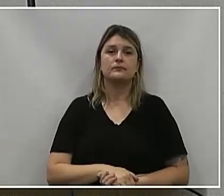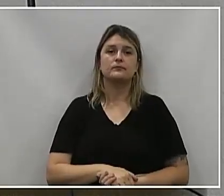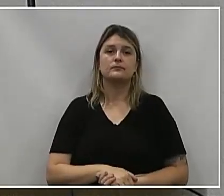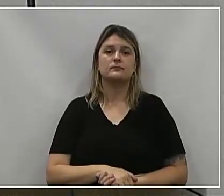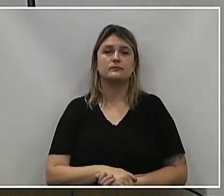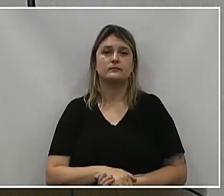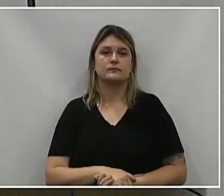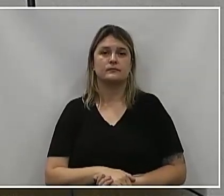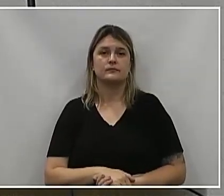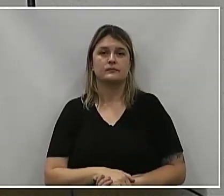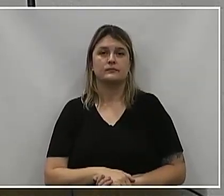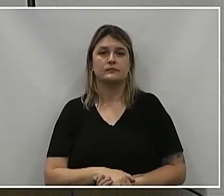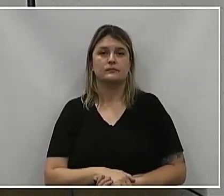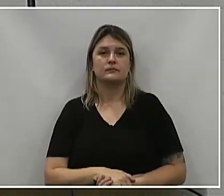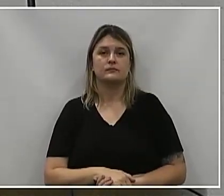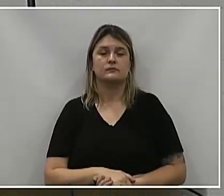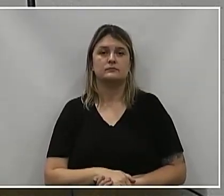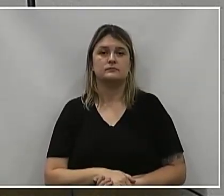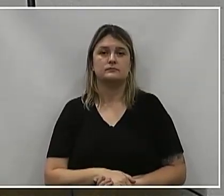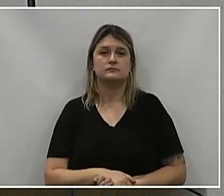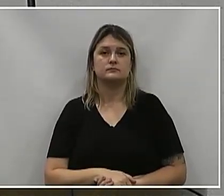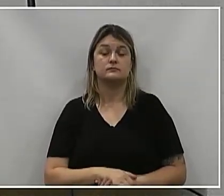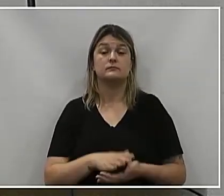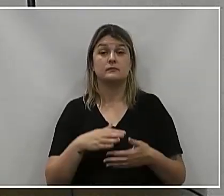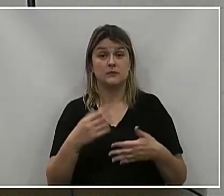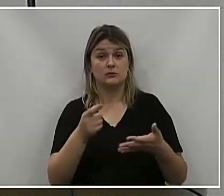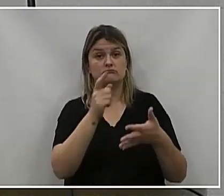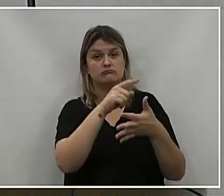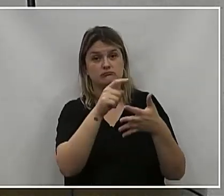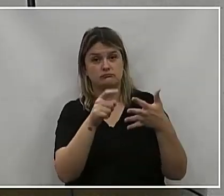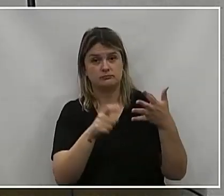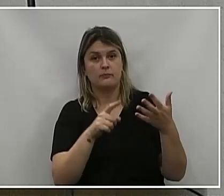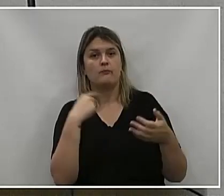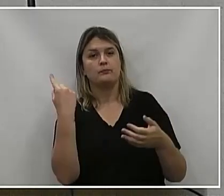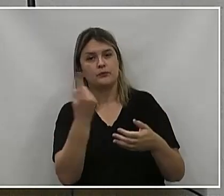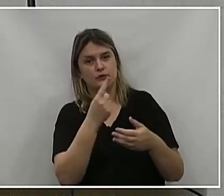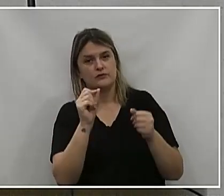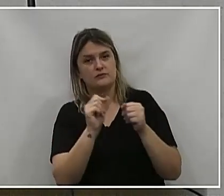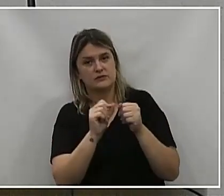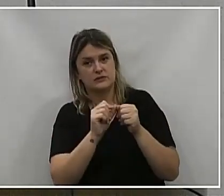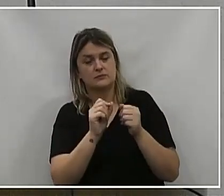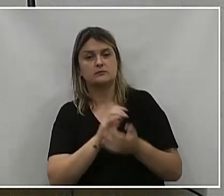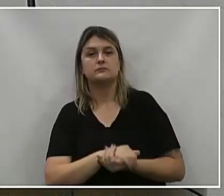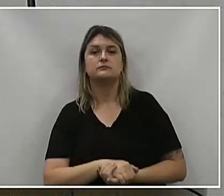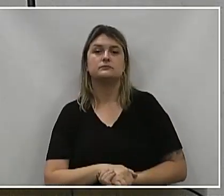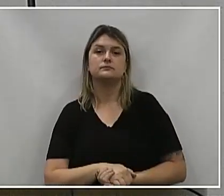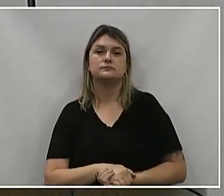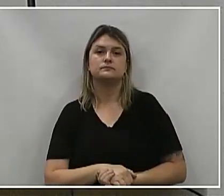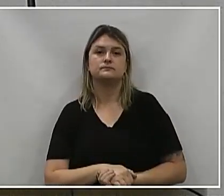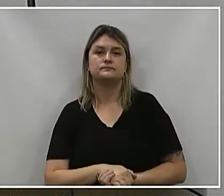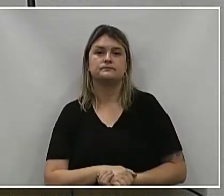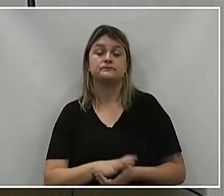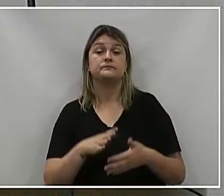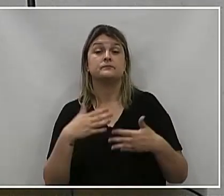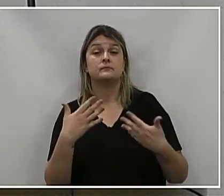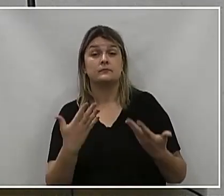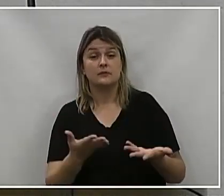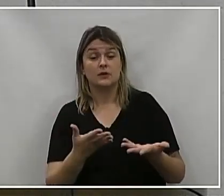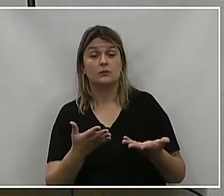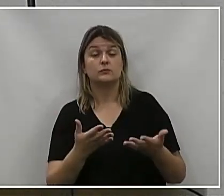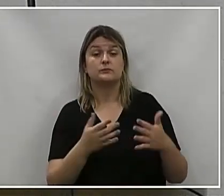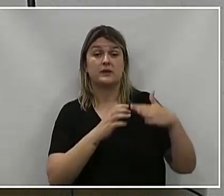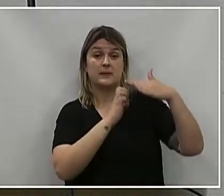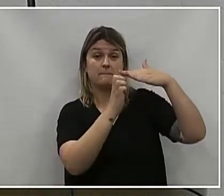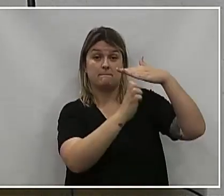execução desse contrato. Então, são esses os pontos que a gente vai abordar aí. Então, a concessionária é